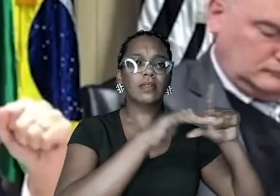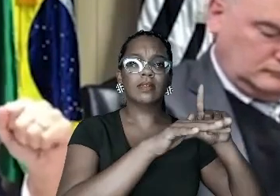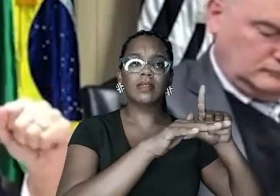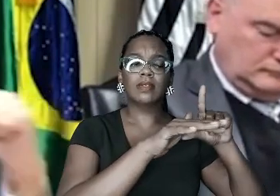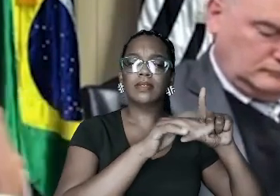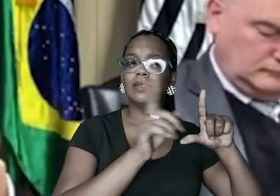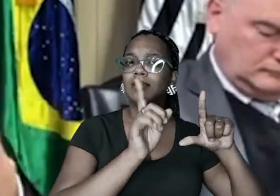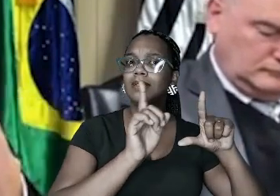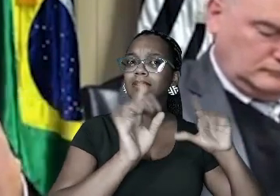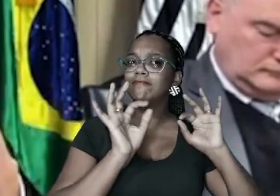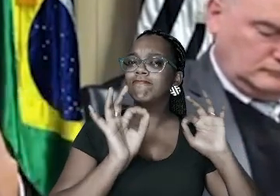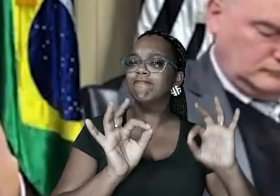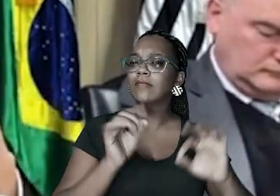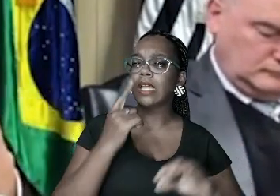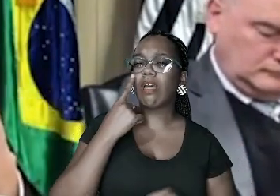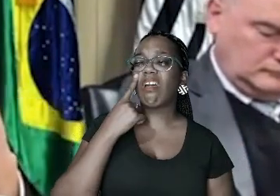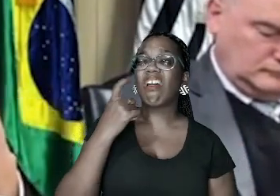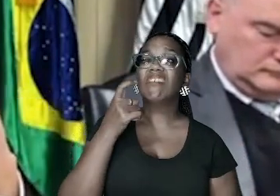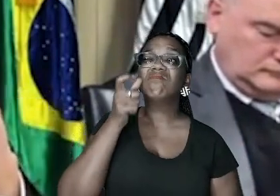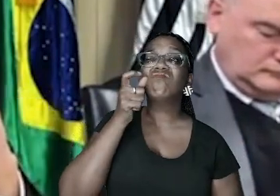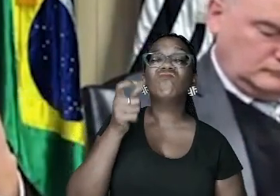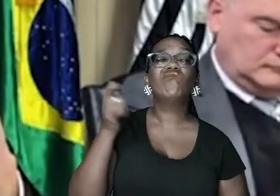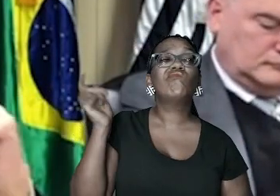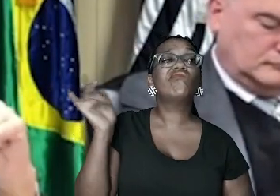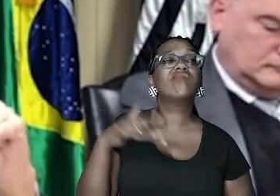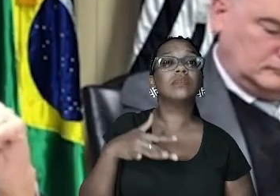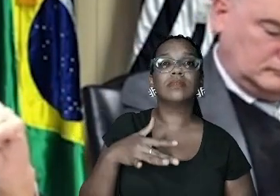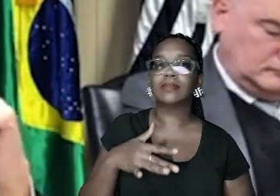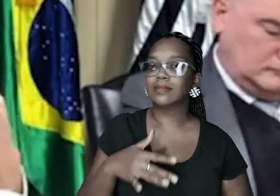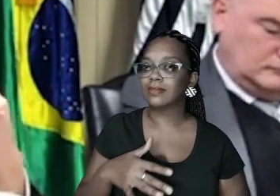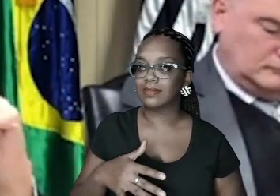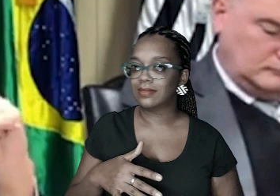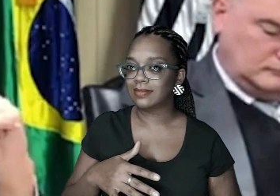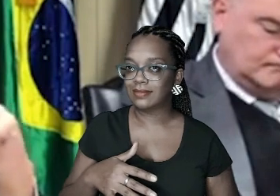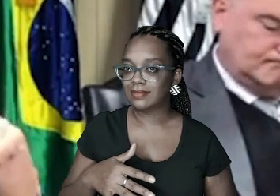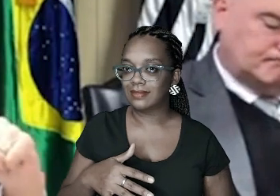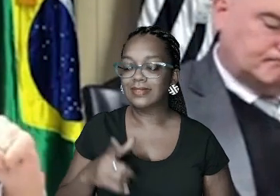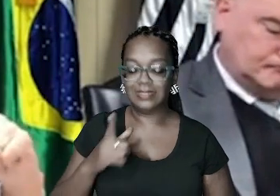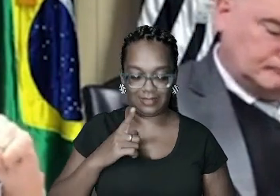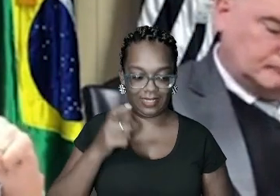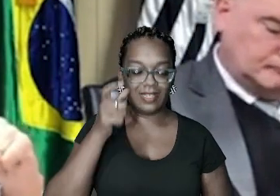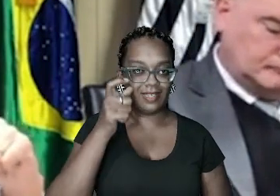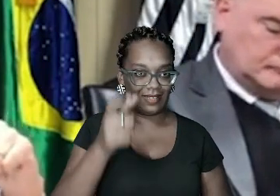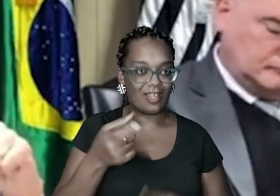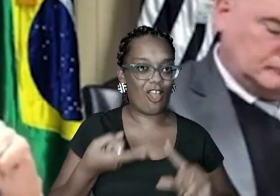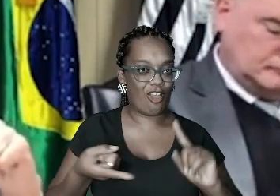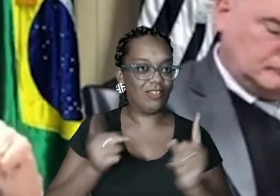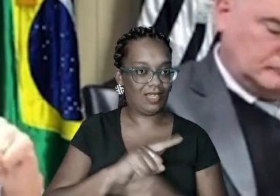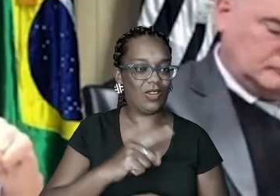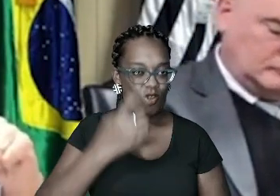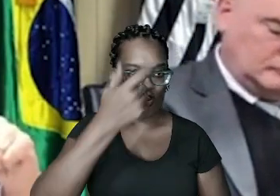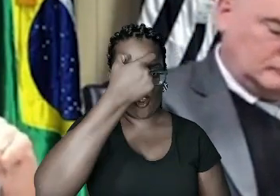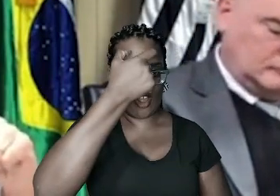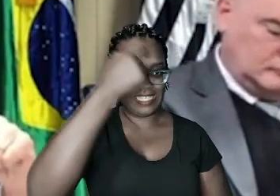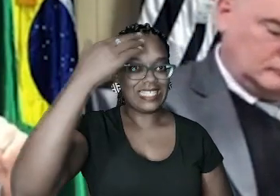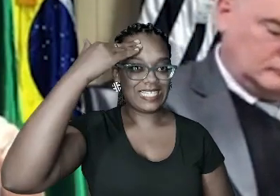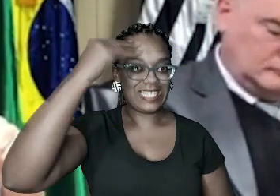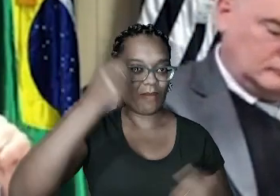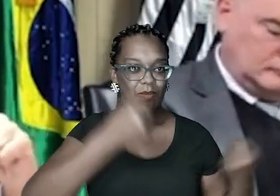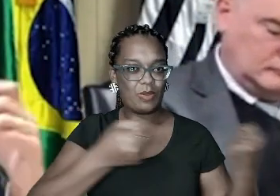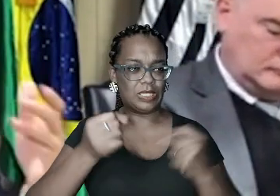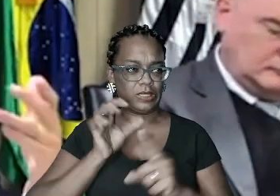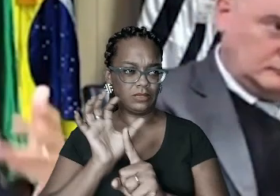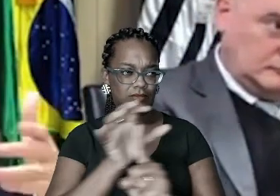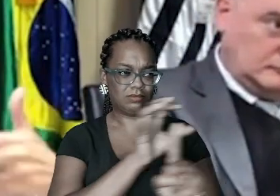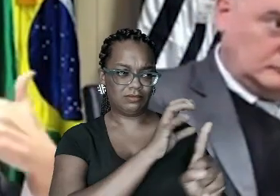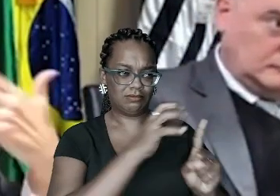nos últimos tempos aqueles influências então exatamente desinteressados nas suas posições nas suas manifestações